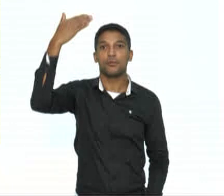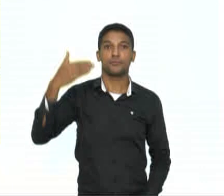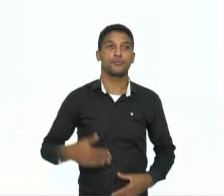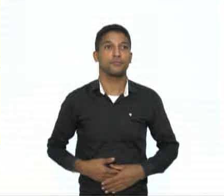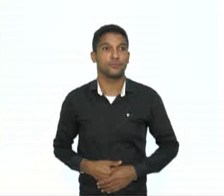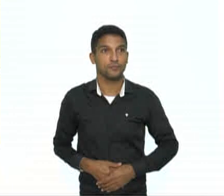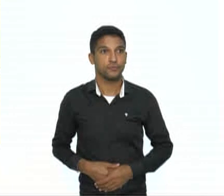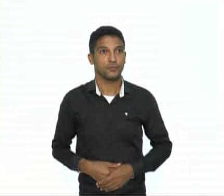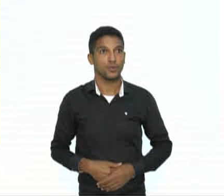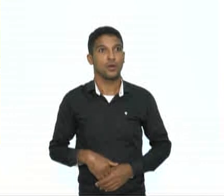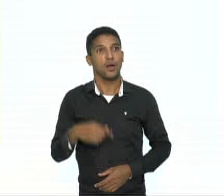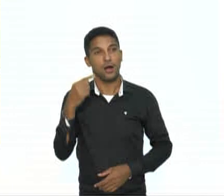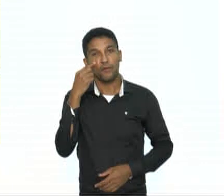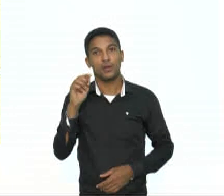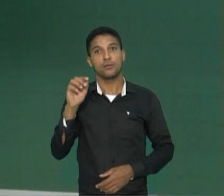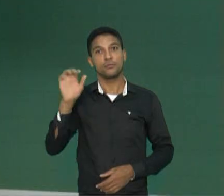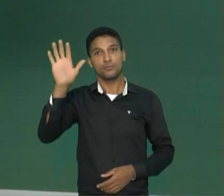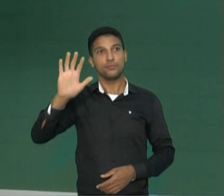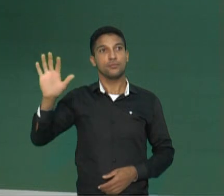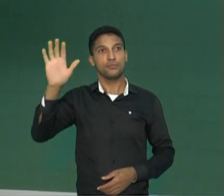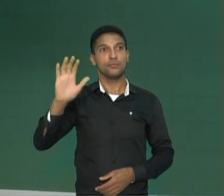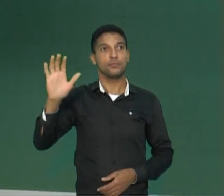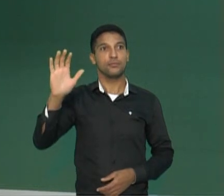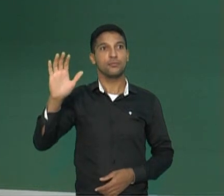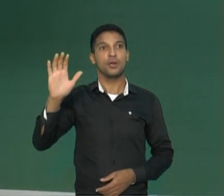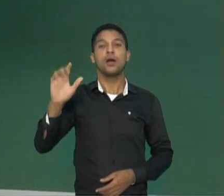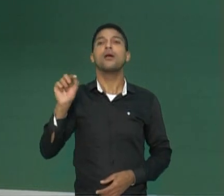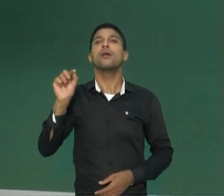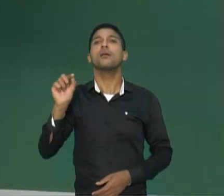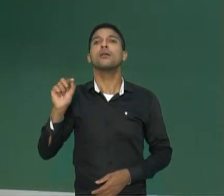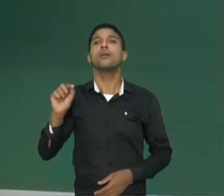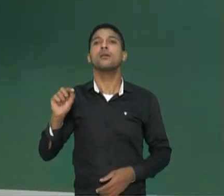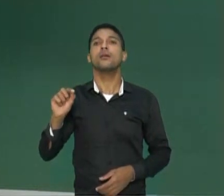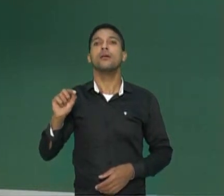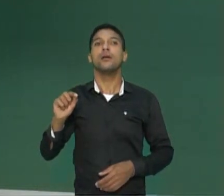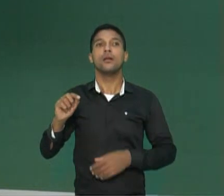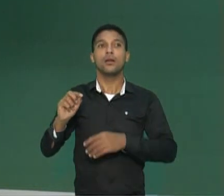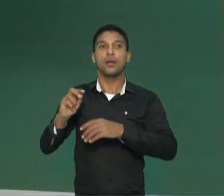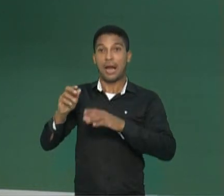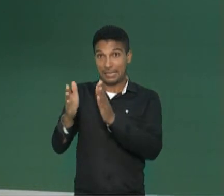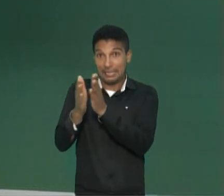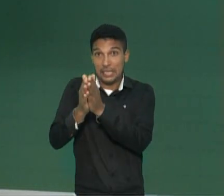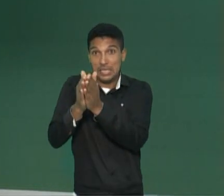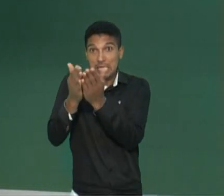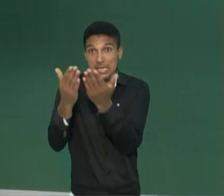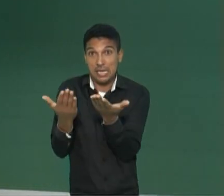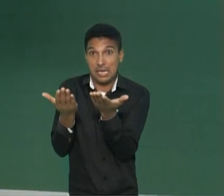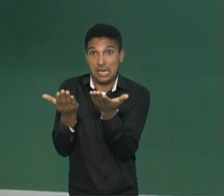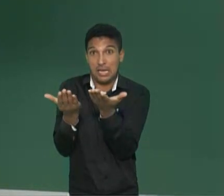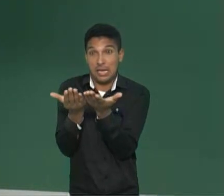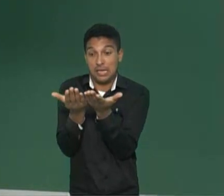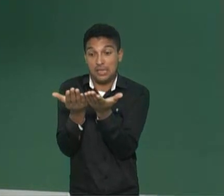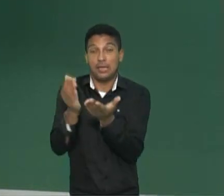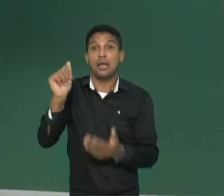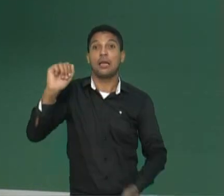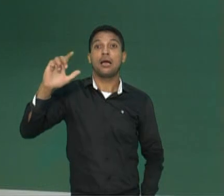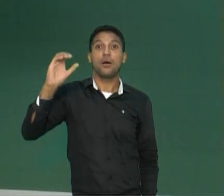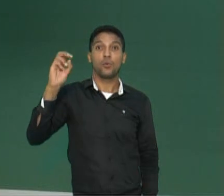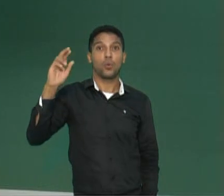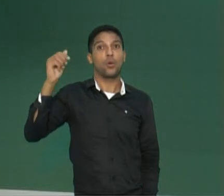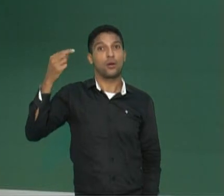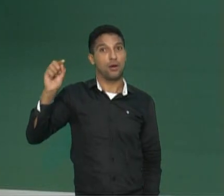e o mihrab, que é esse pequeno altarzinho, normalmente onde fica o Alcorão, né, que é o livro máximo deles, que da Hagia Sofia, e o mimbar,